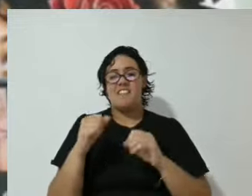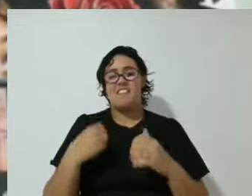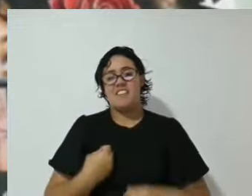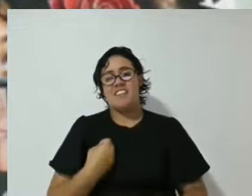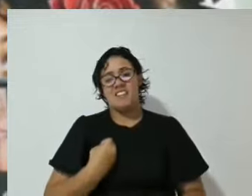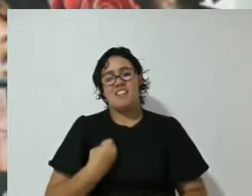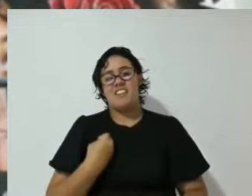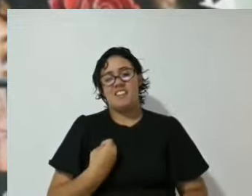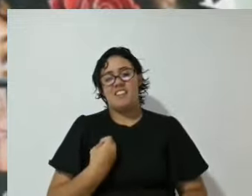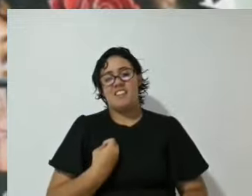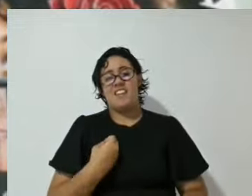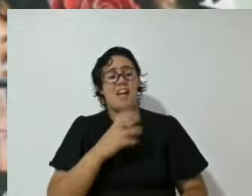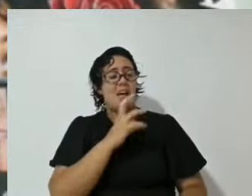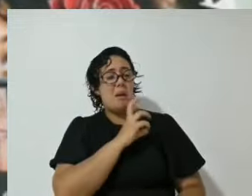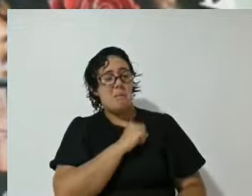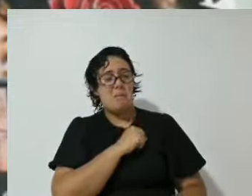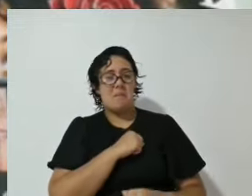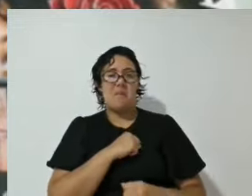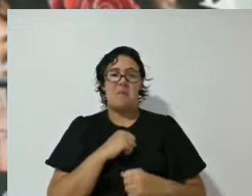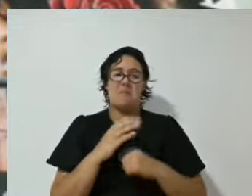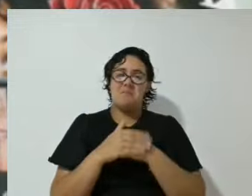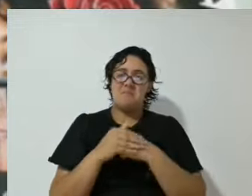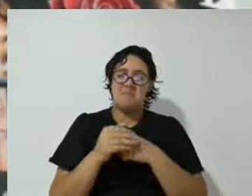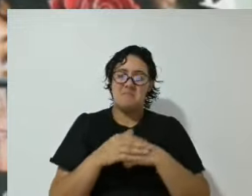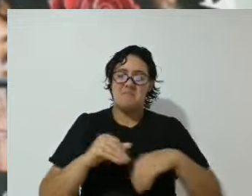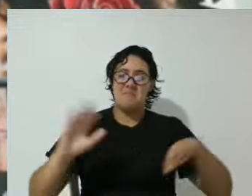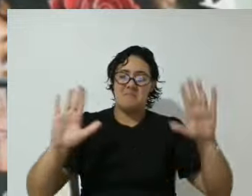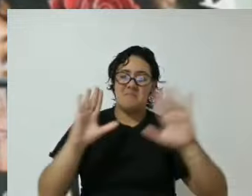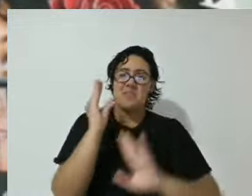cultura, amor, ternura. Um beijo, até